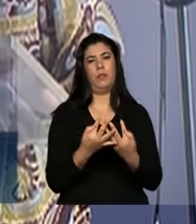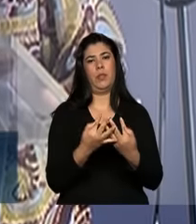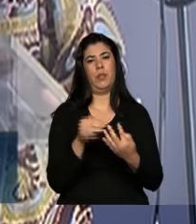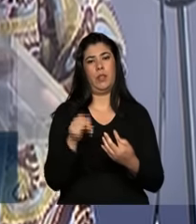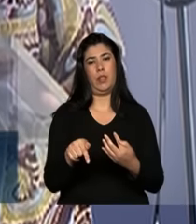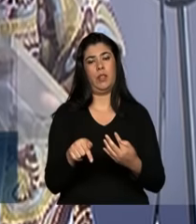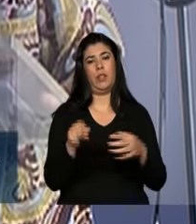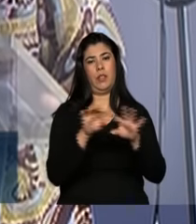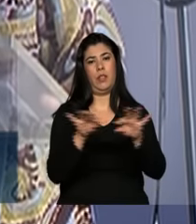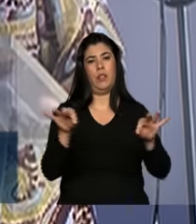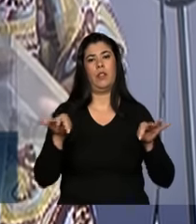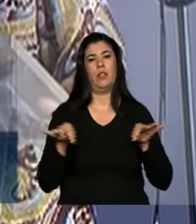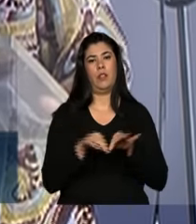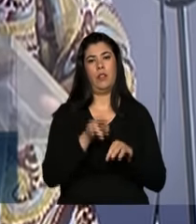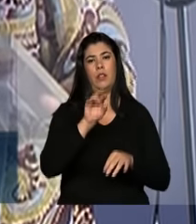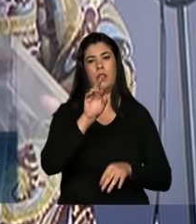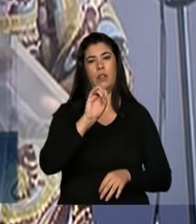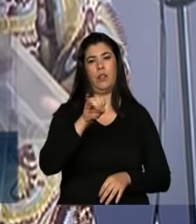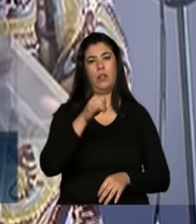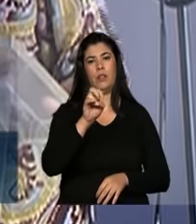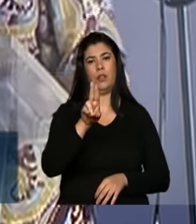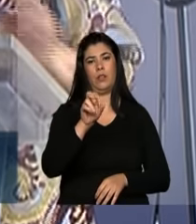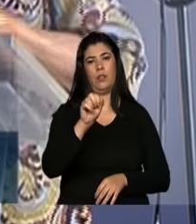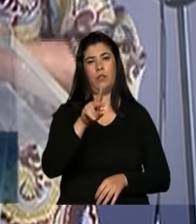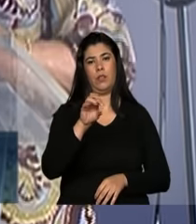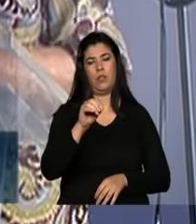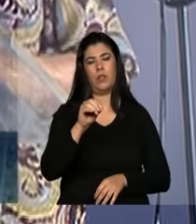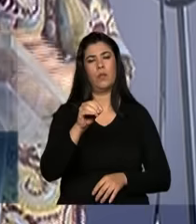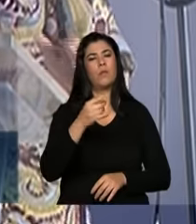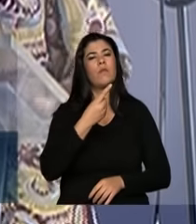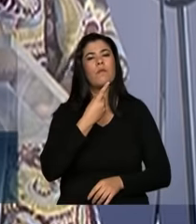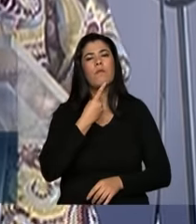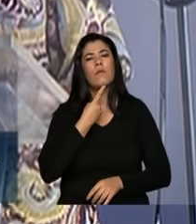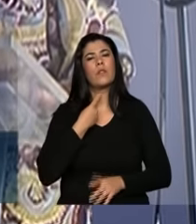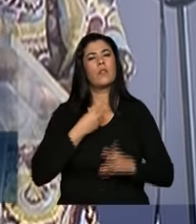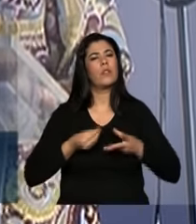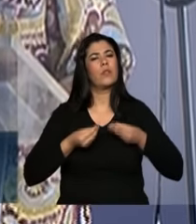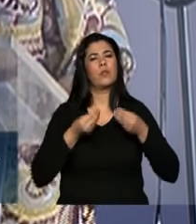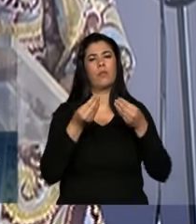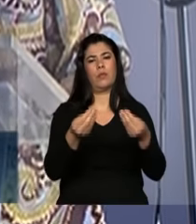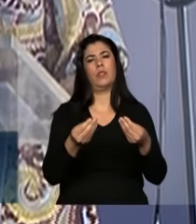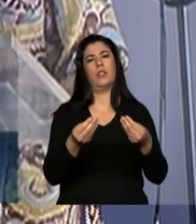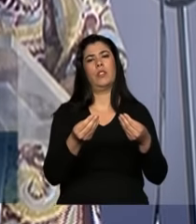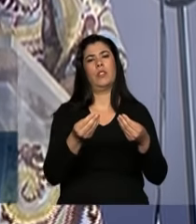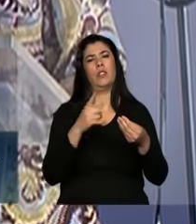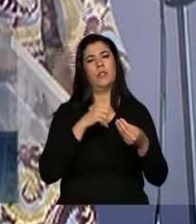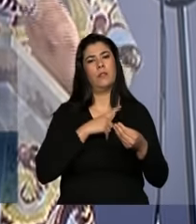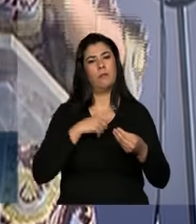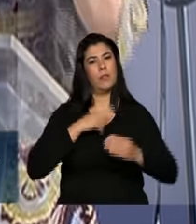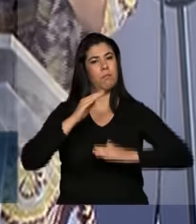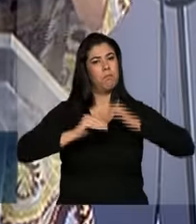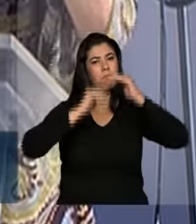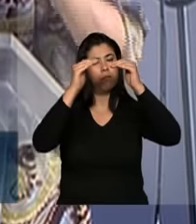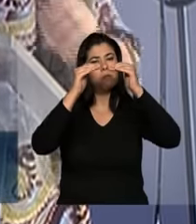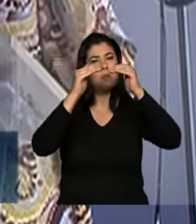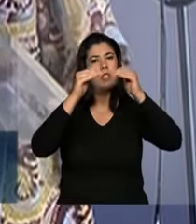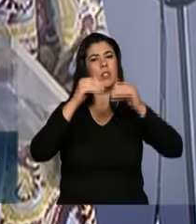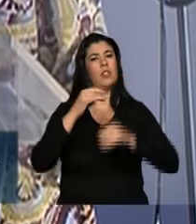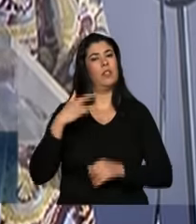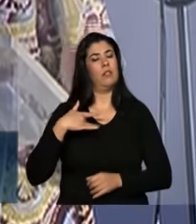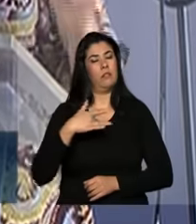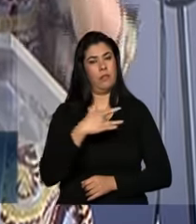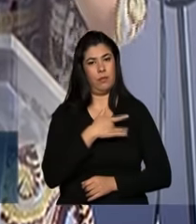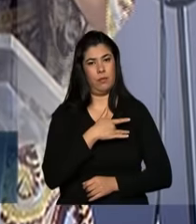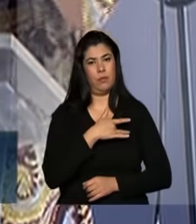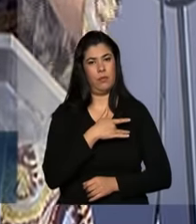do Residencial Juazeiro. Desejo a cada uma muito sucesso, muita